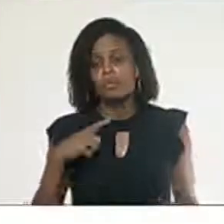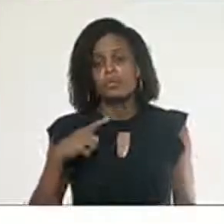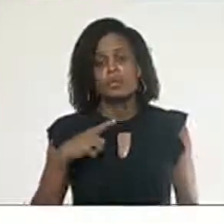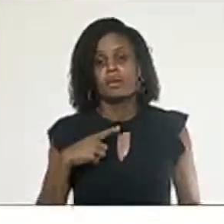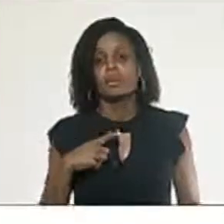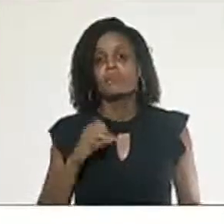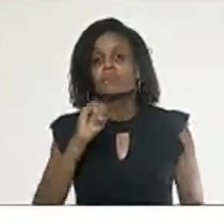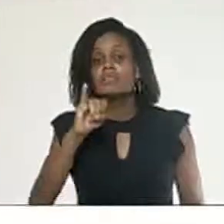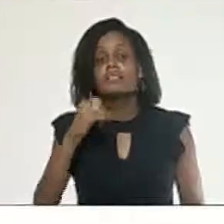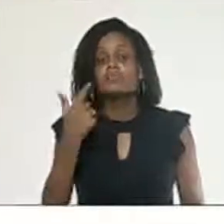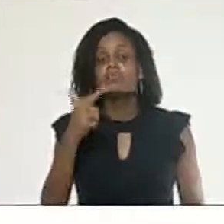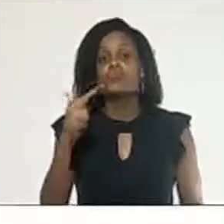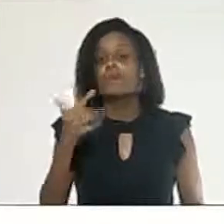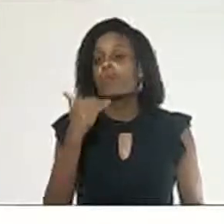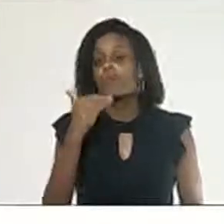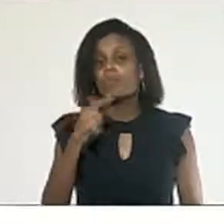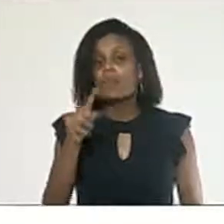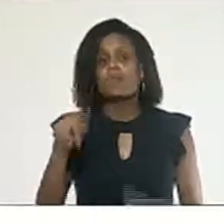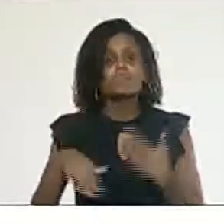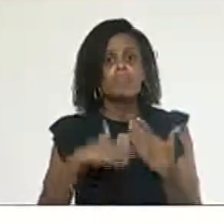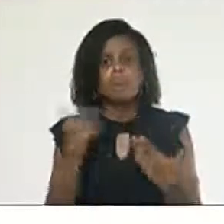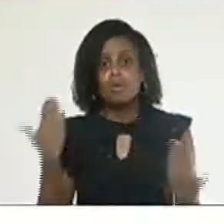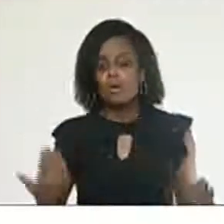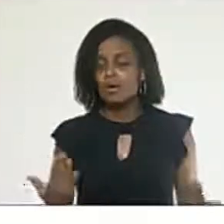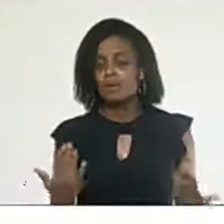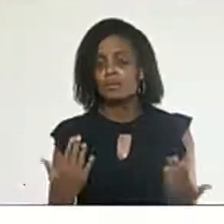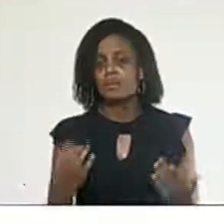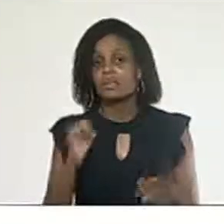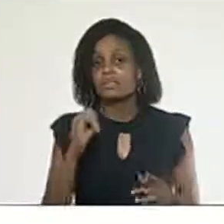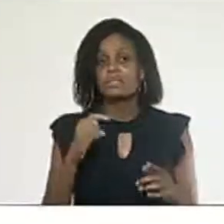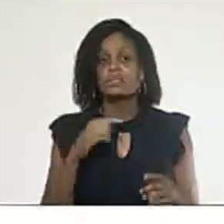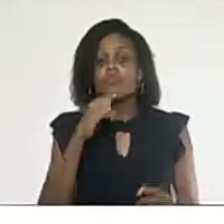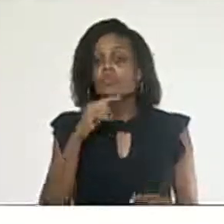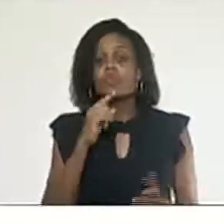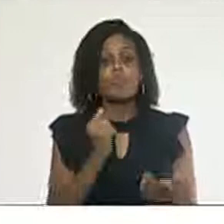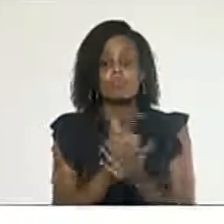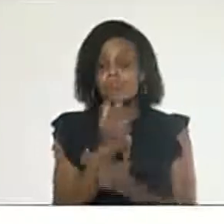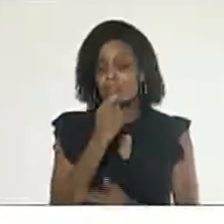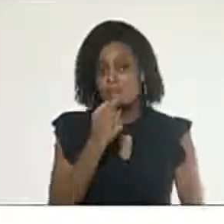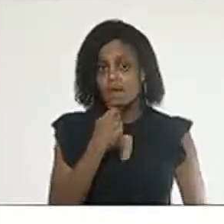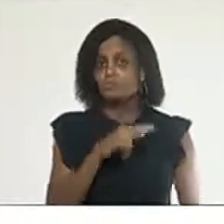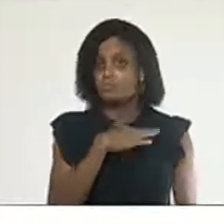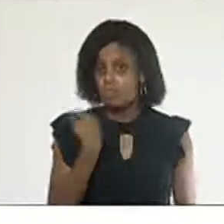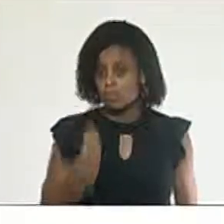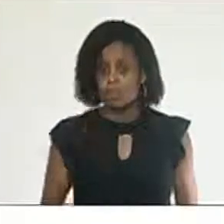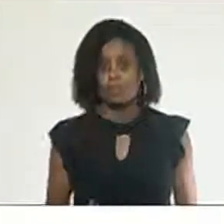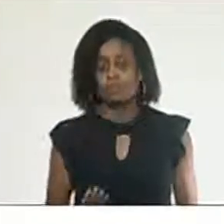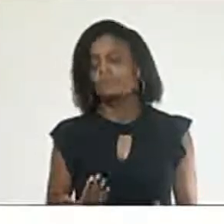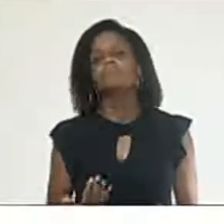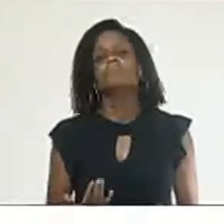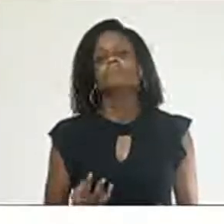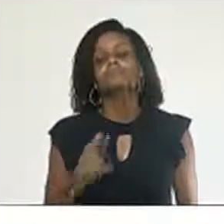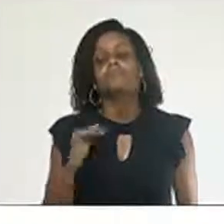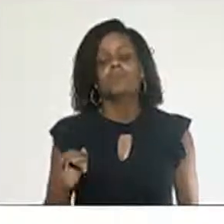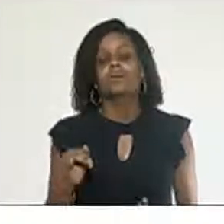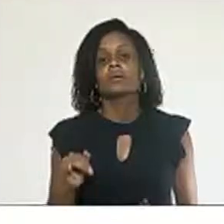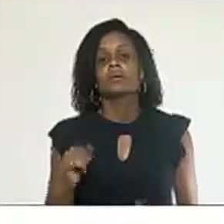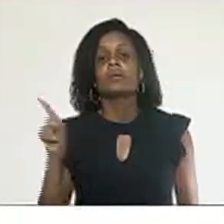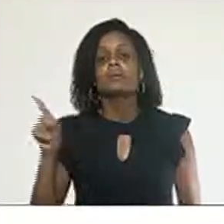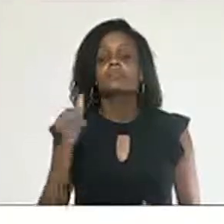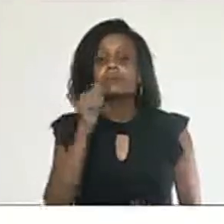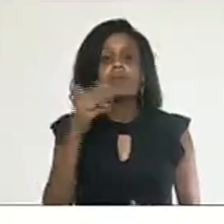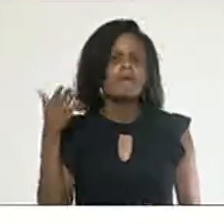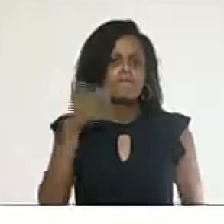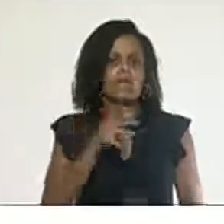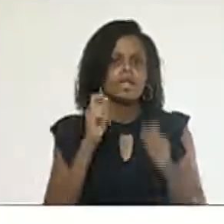morrem. Se elas não tiverem condições de comprar o seu remédio, elas morrem. Então, essa mulher não tem condição de vir à Alerj